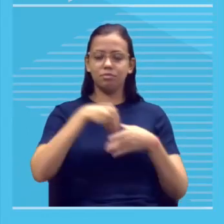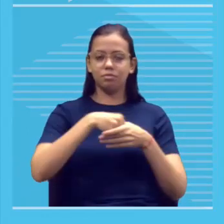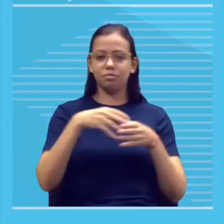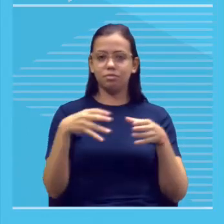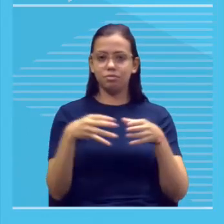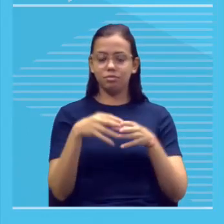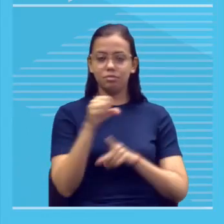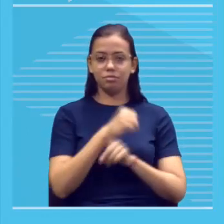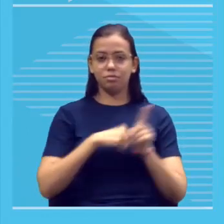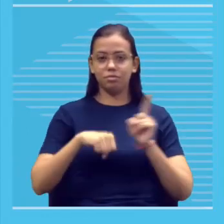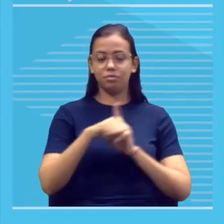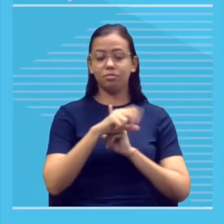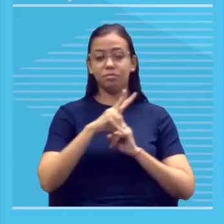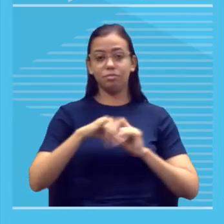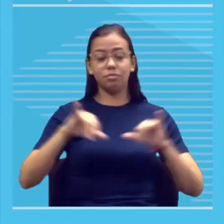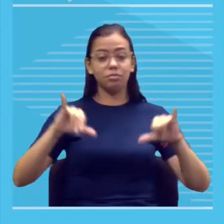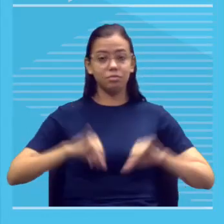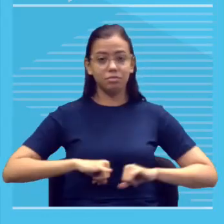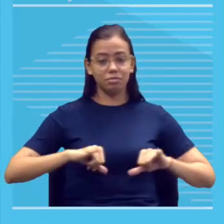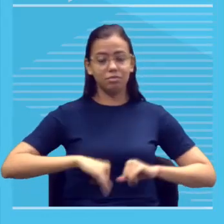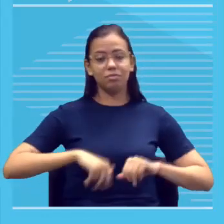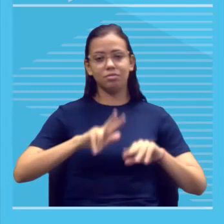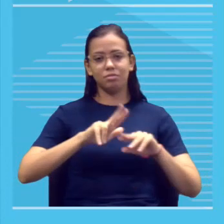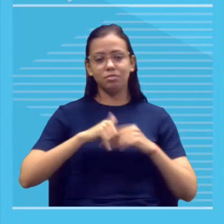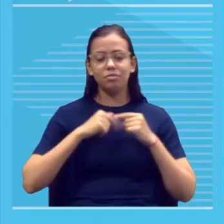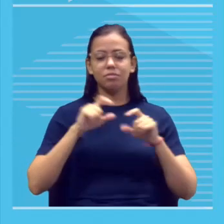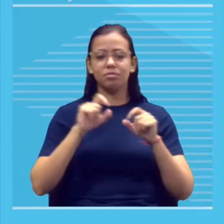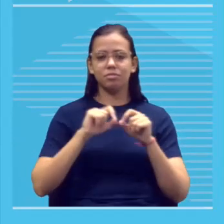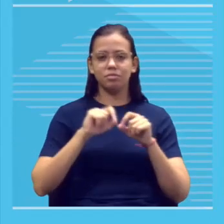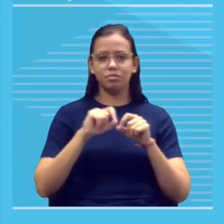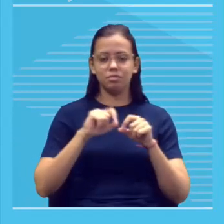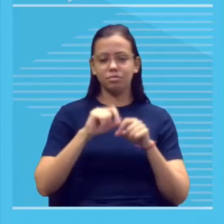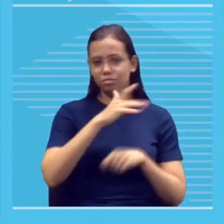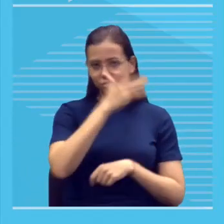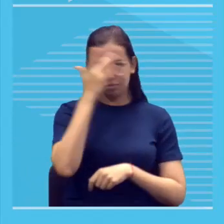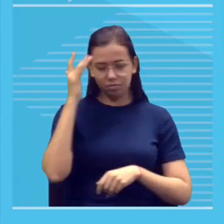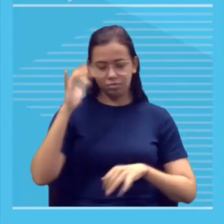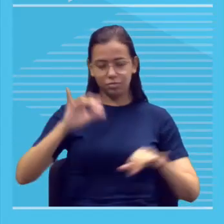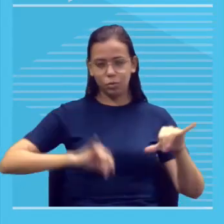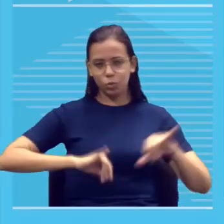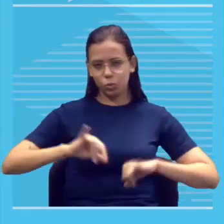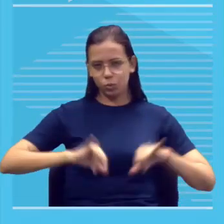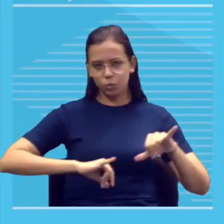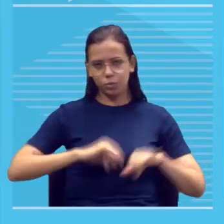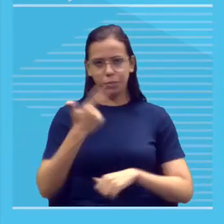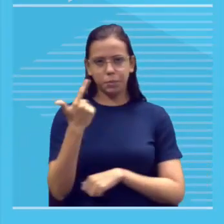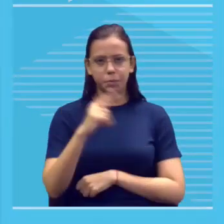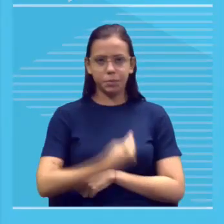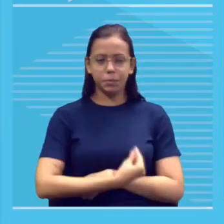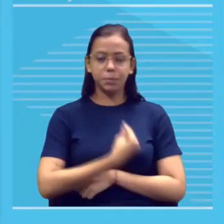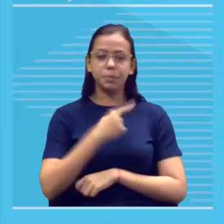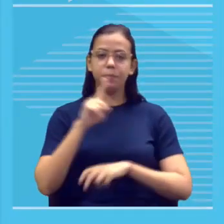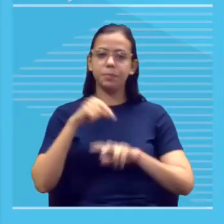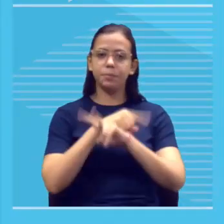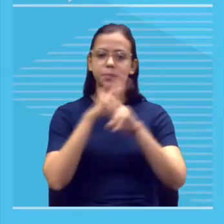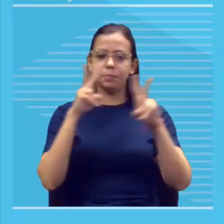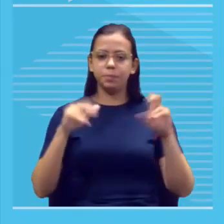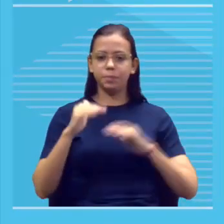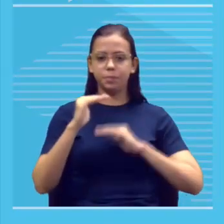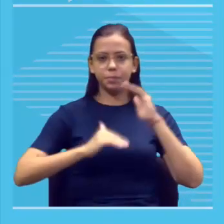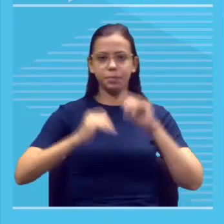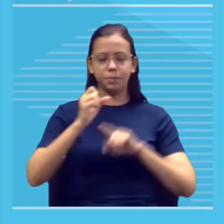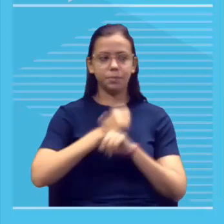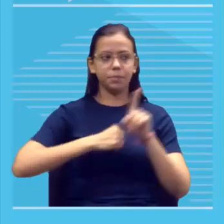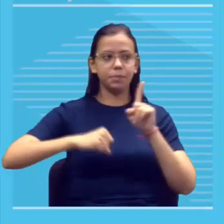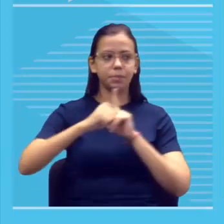sofrer porque fez as pessoas sofrerem noutra existência isso é sobre desigualdade social né